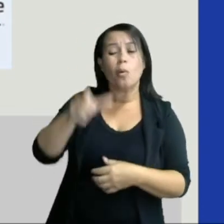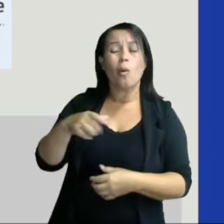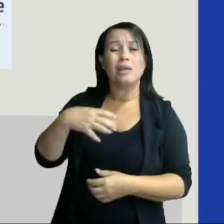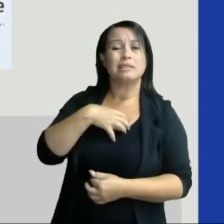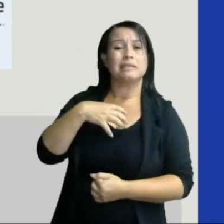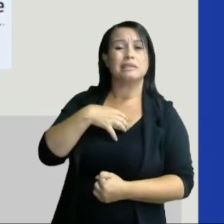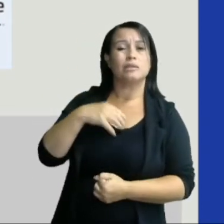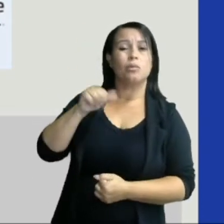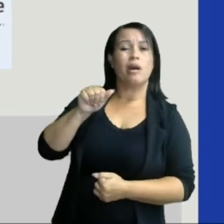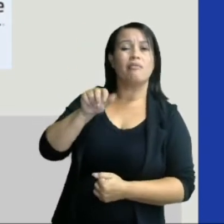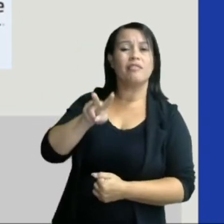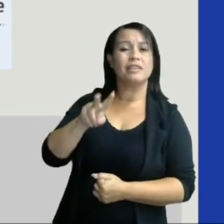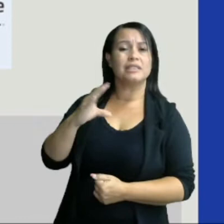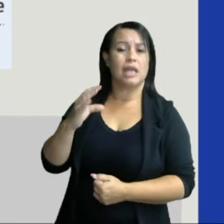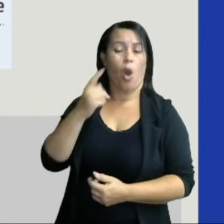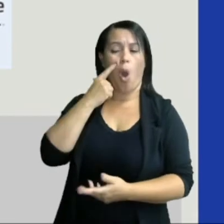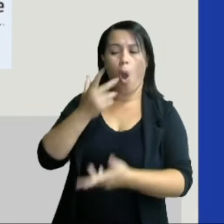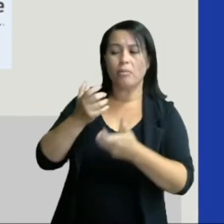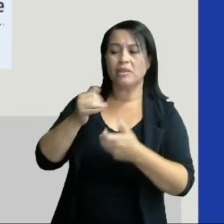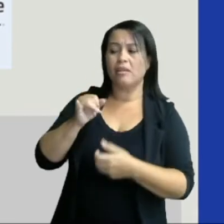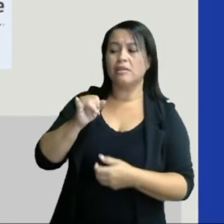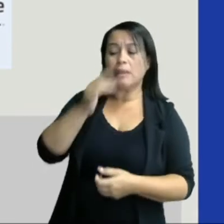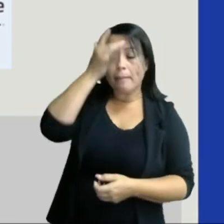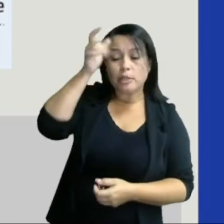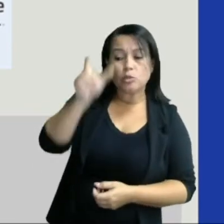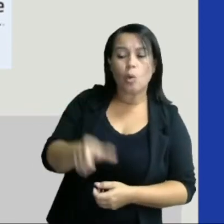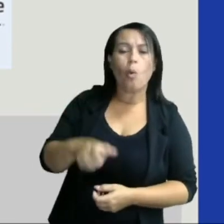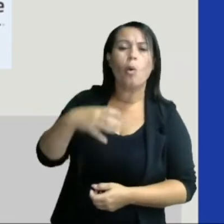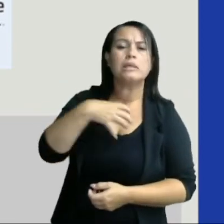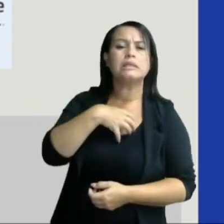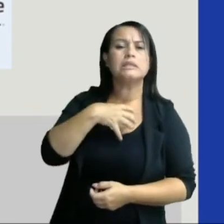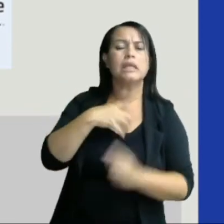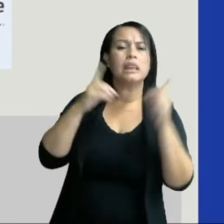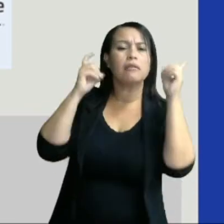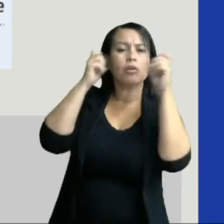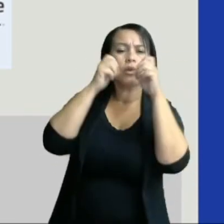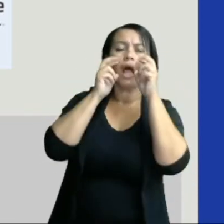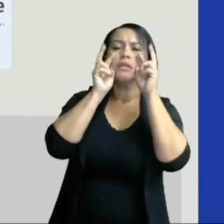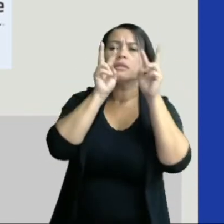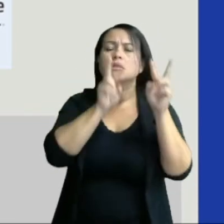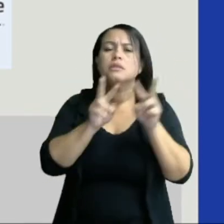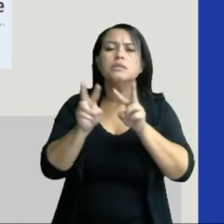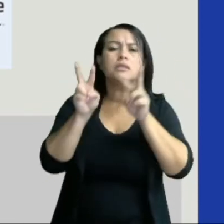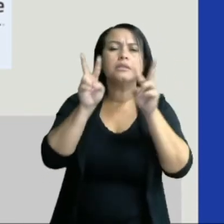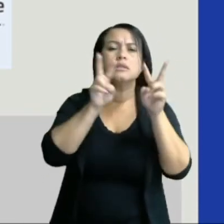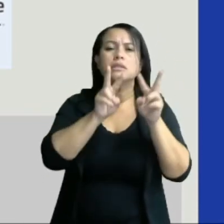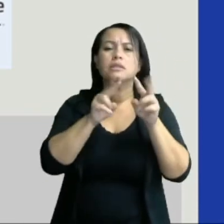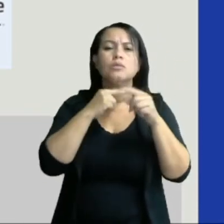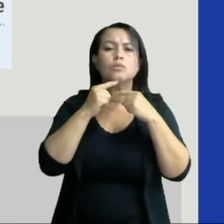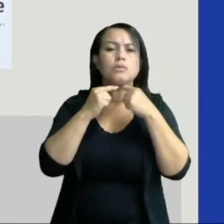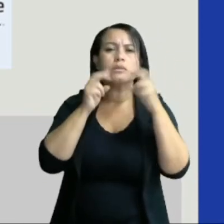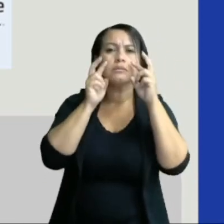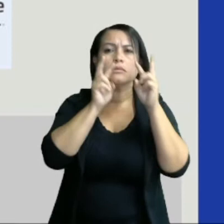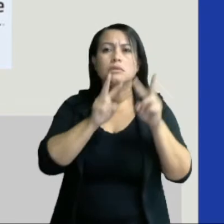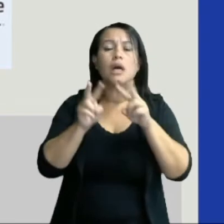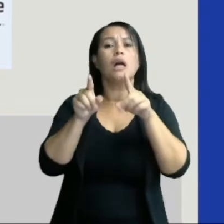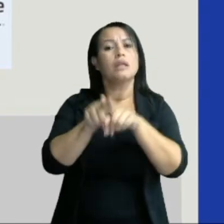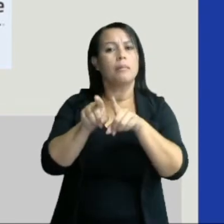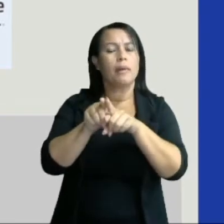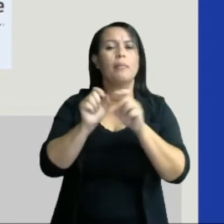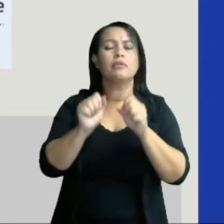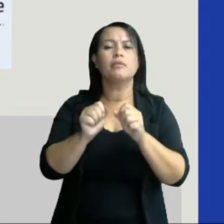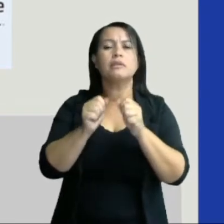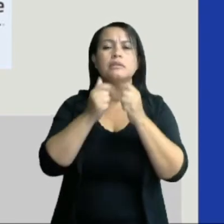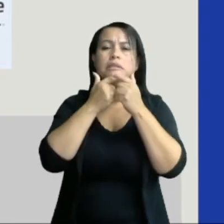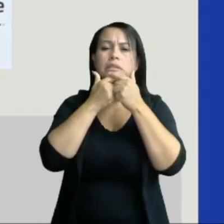AVC? Você pode observar se essa pessoa tem dificuldade para enxergar em um dos olhos. Também pode observar se o